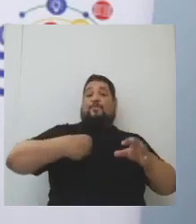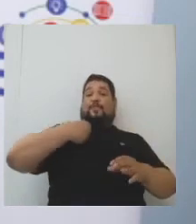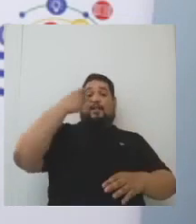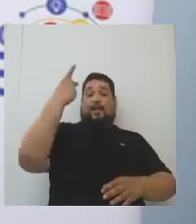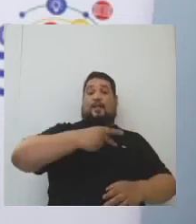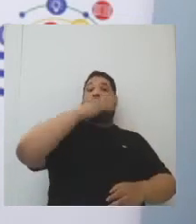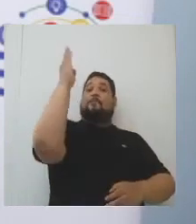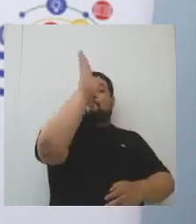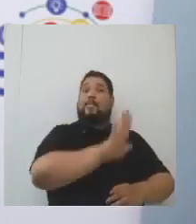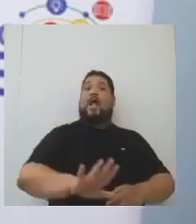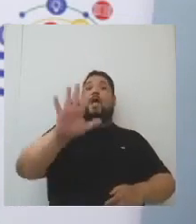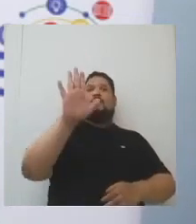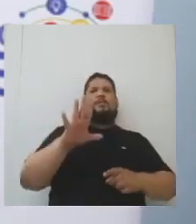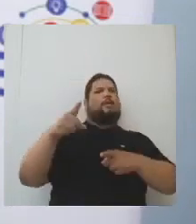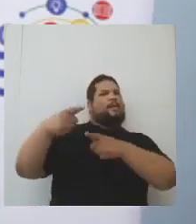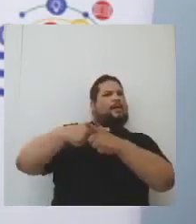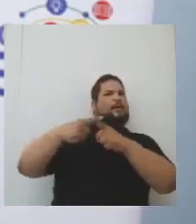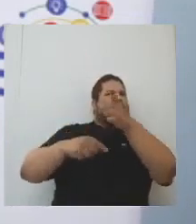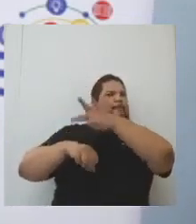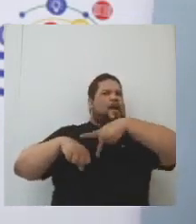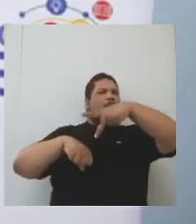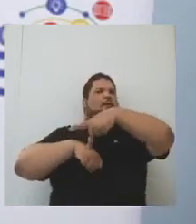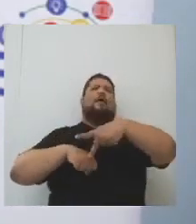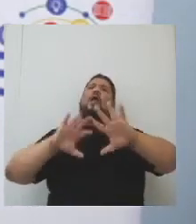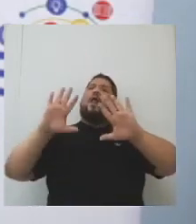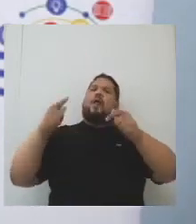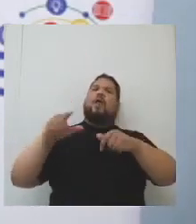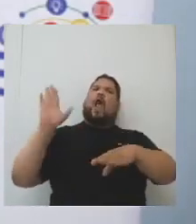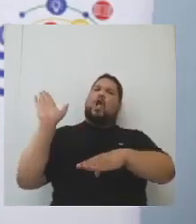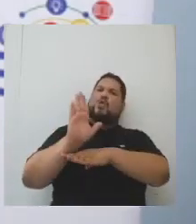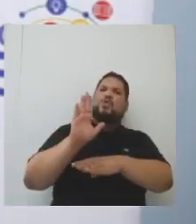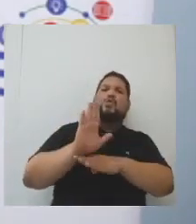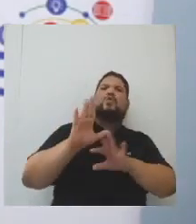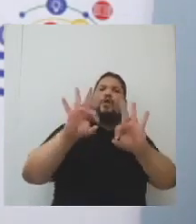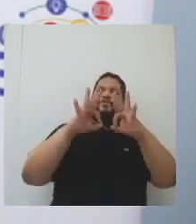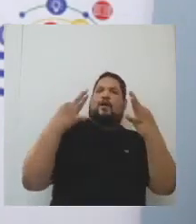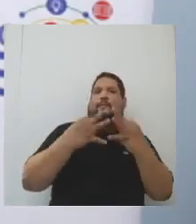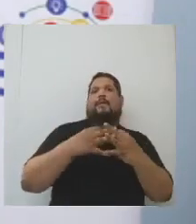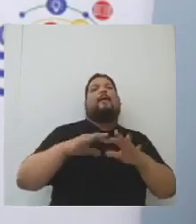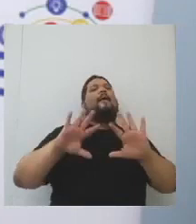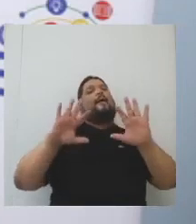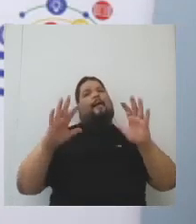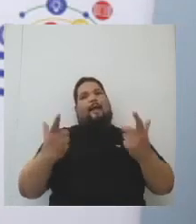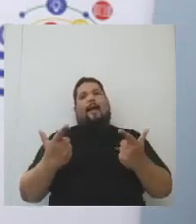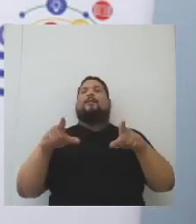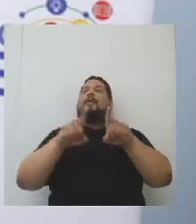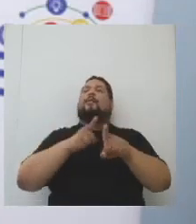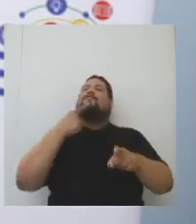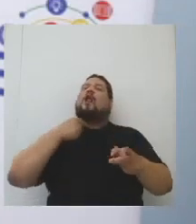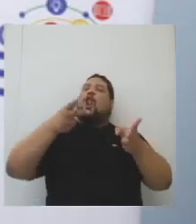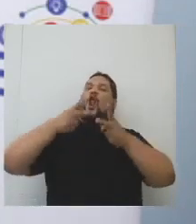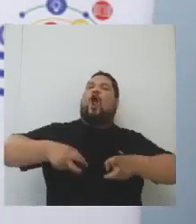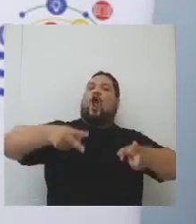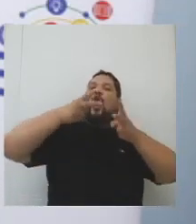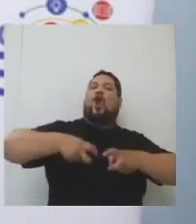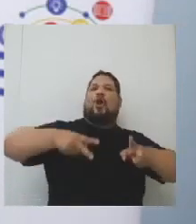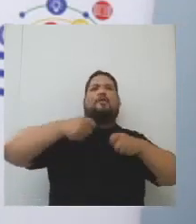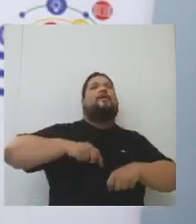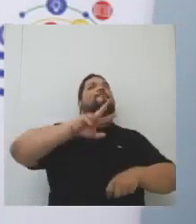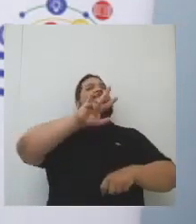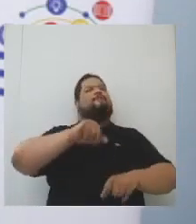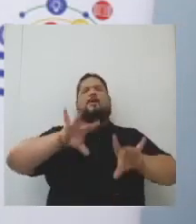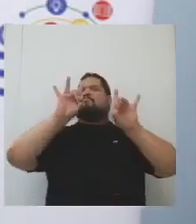Brasil, a Inglaterra, logicamente, que ajudou a família real, mas provavelmente deveria se beneficiar e vai